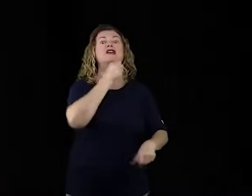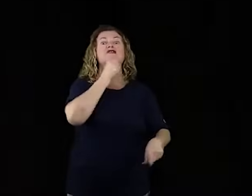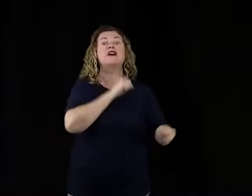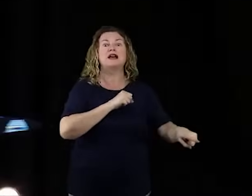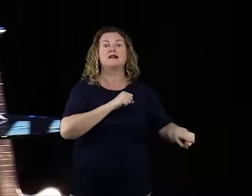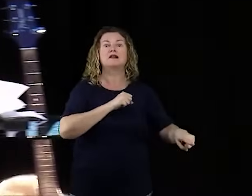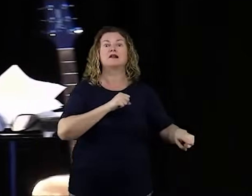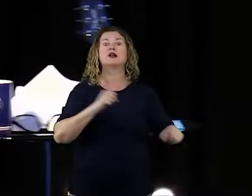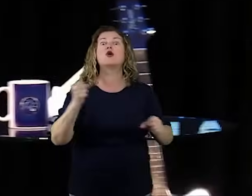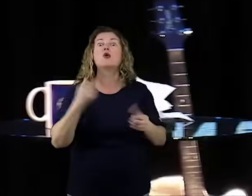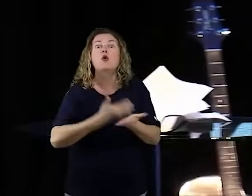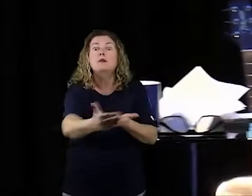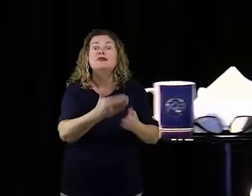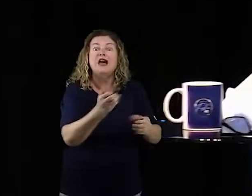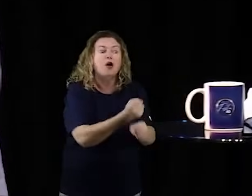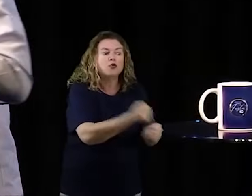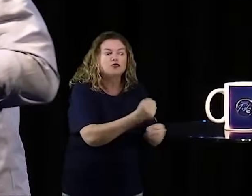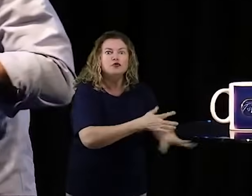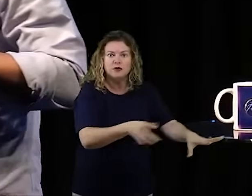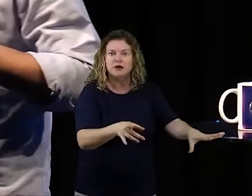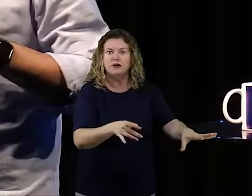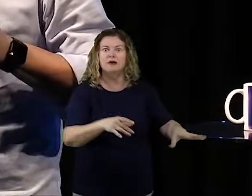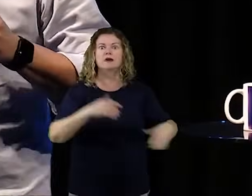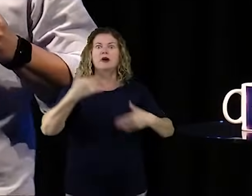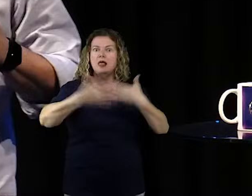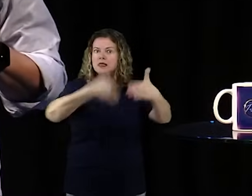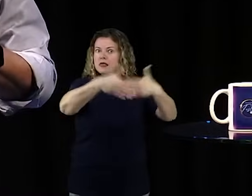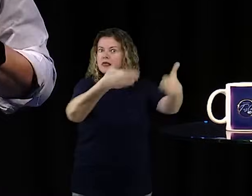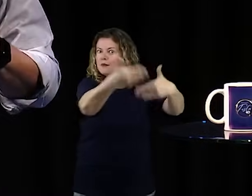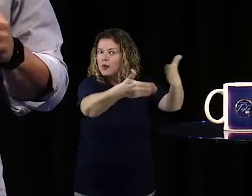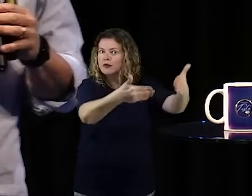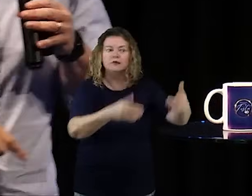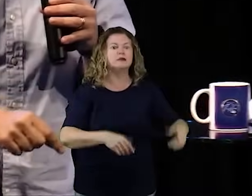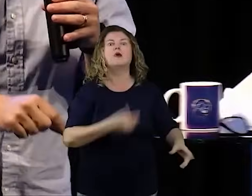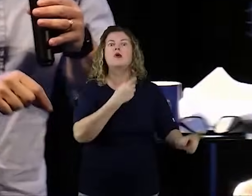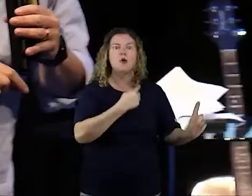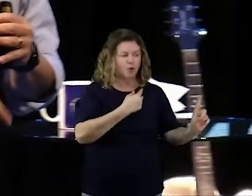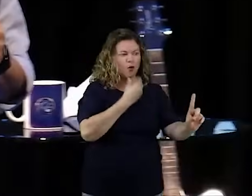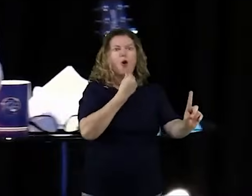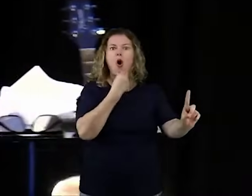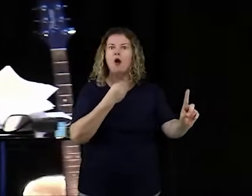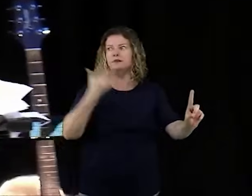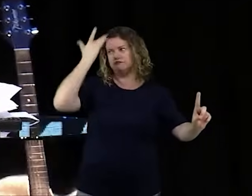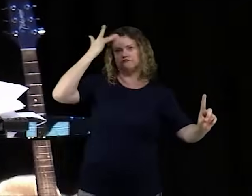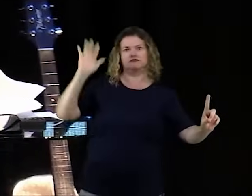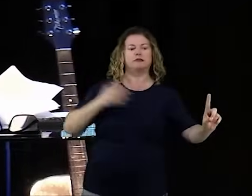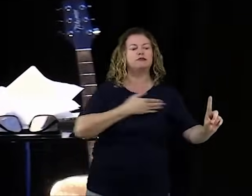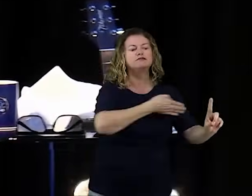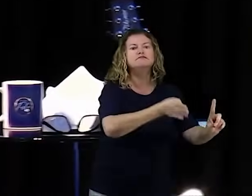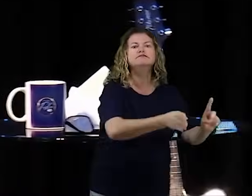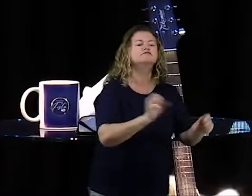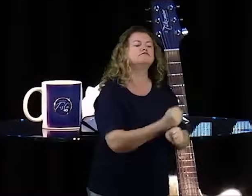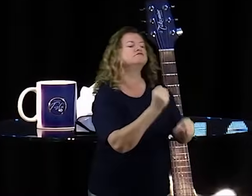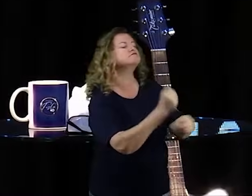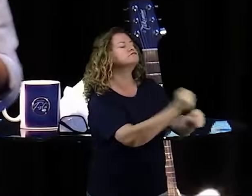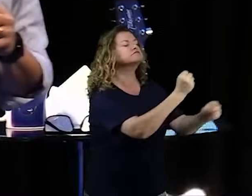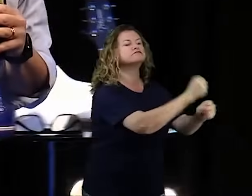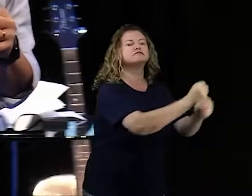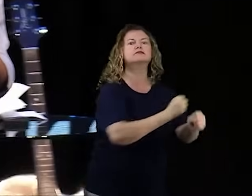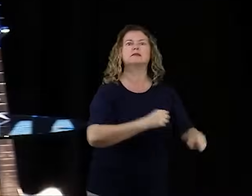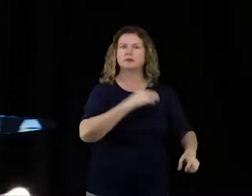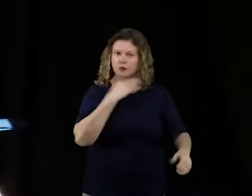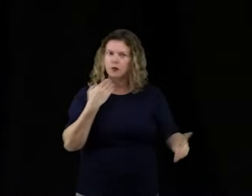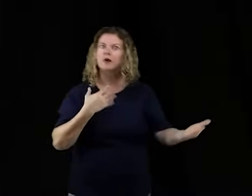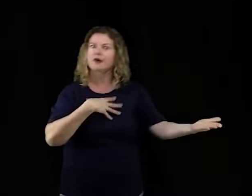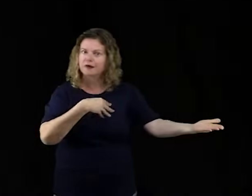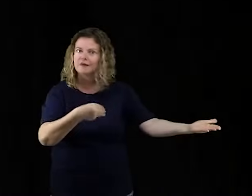a obra Quando colocar as portas da cidade ele vai perder o filho caçoro primeiro livro de